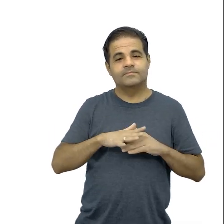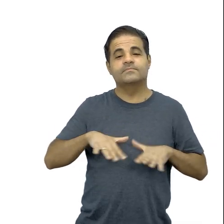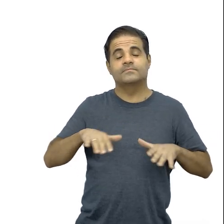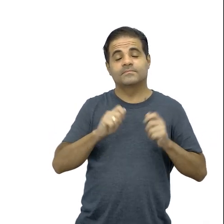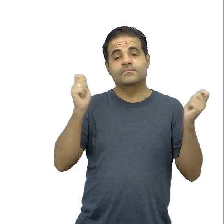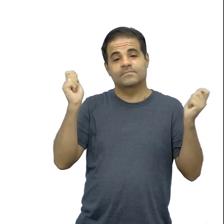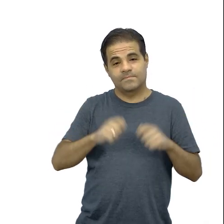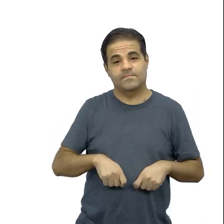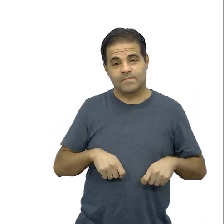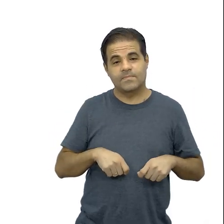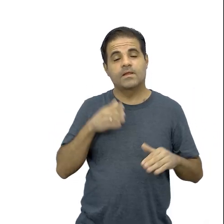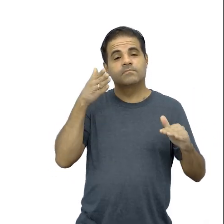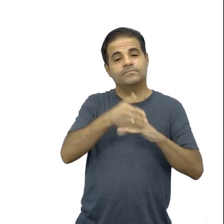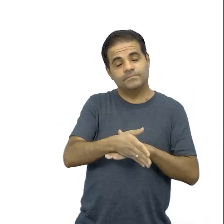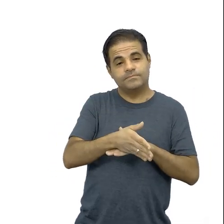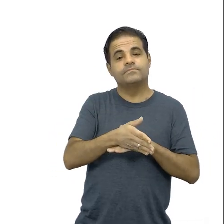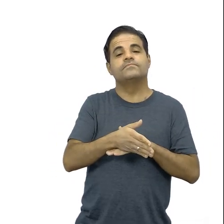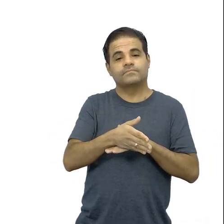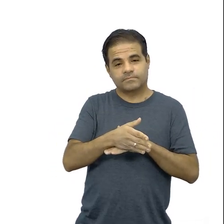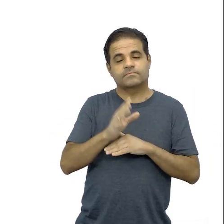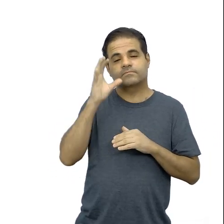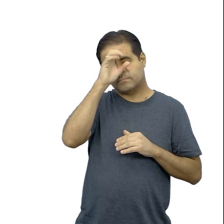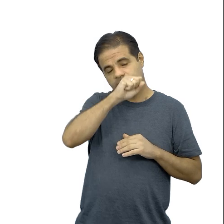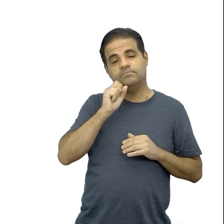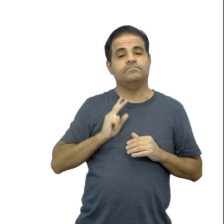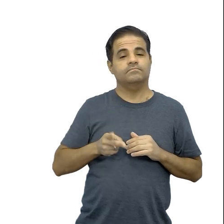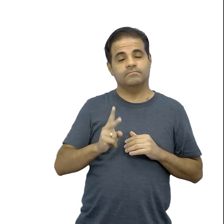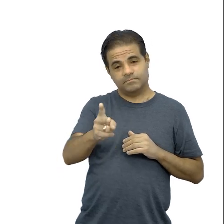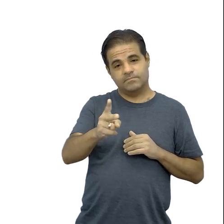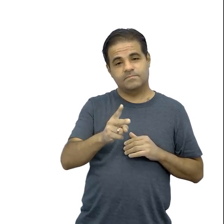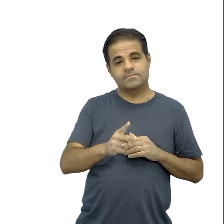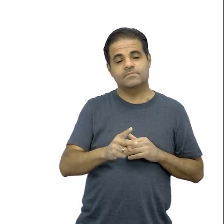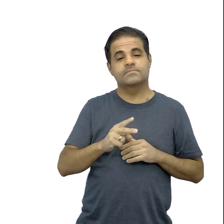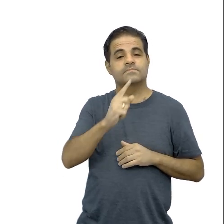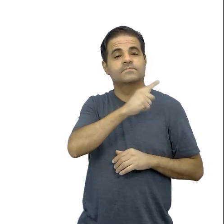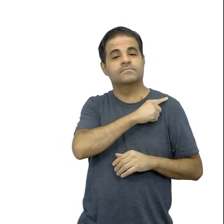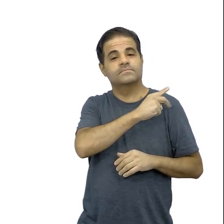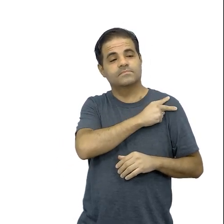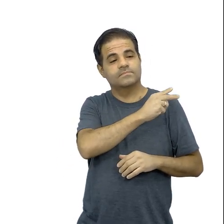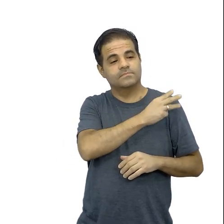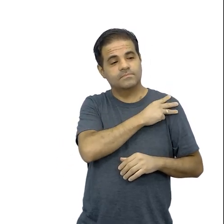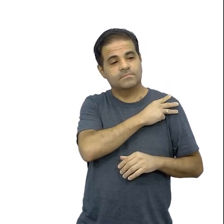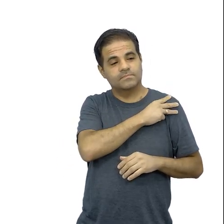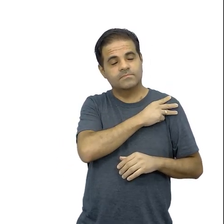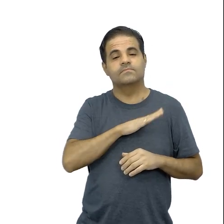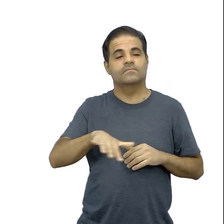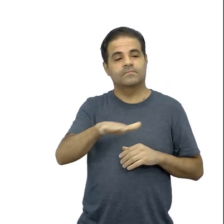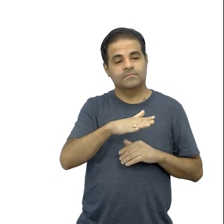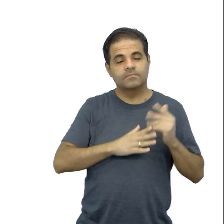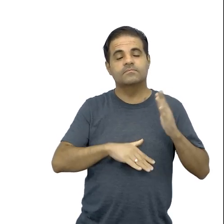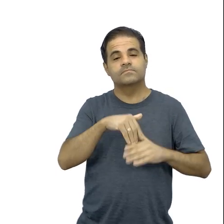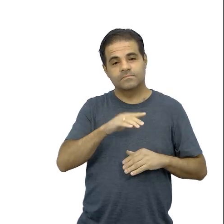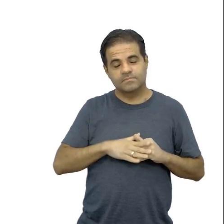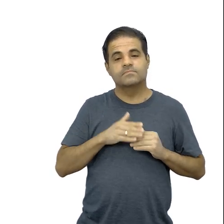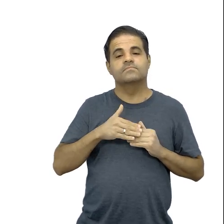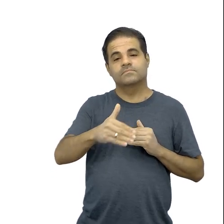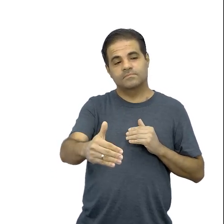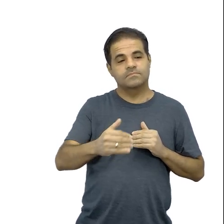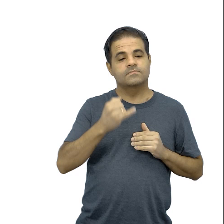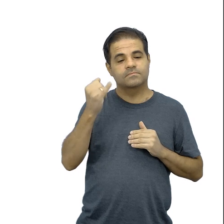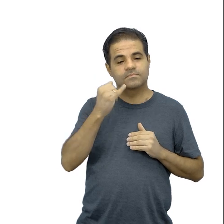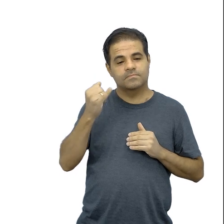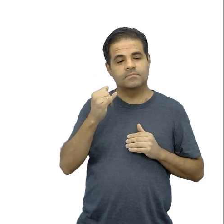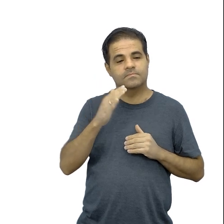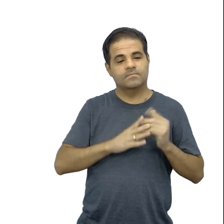vocês podem, né, acessar o material Aprender Sempre, do ensino médio, sobretudo, né? Lembrando, vale ressaltar